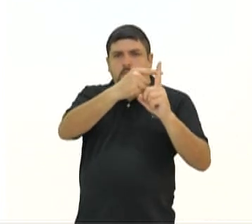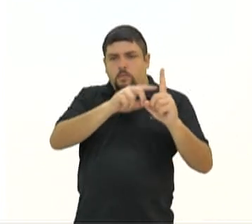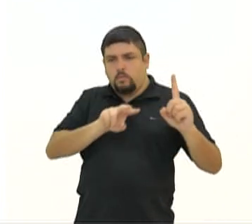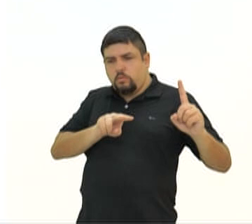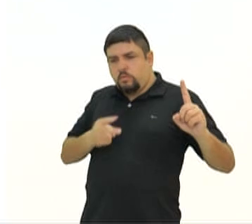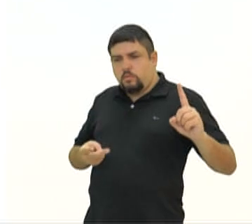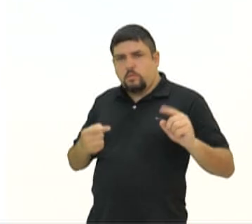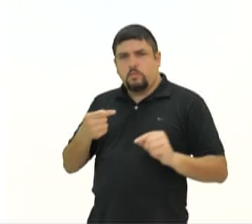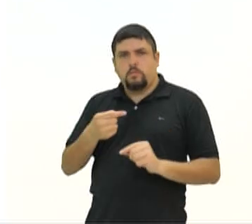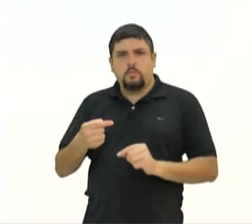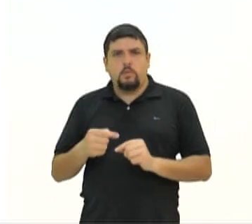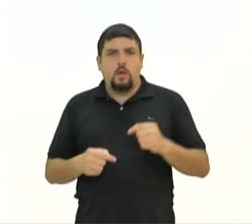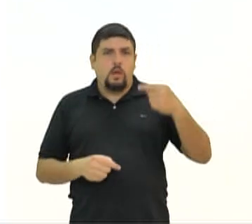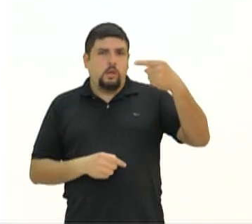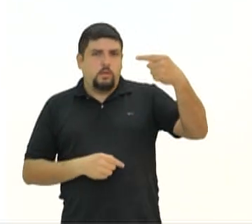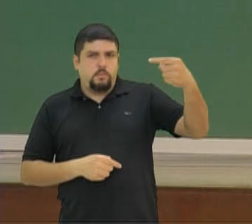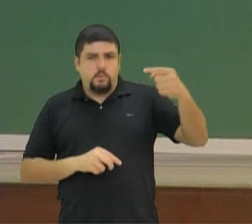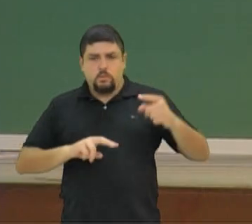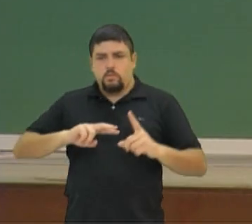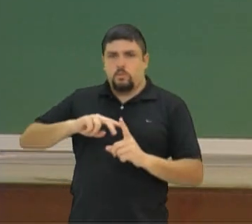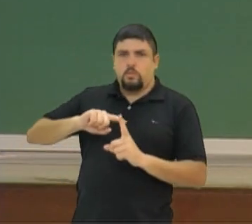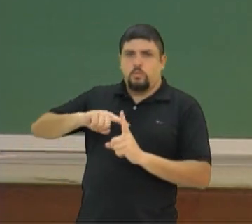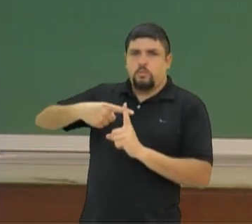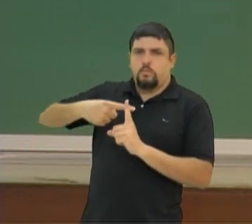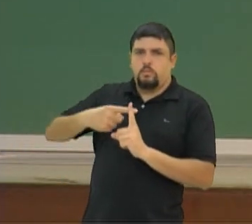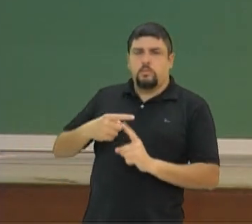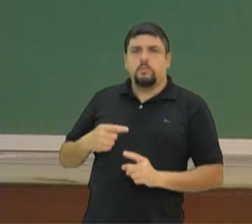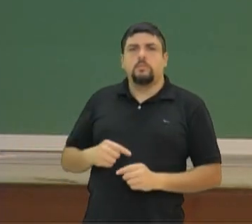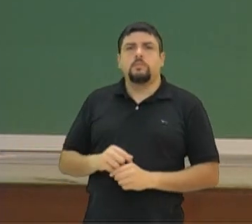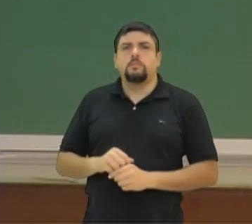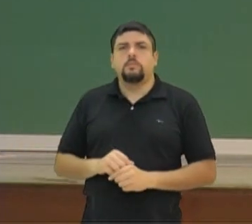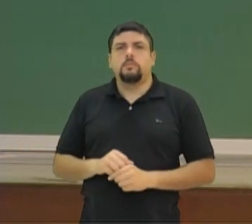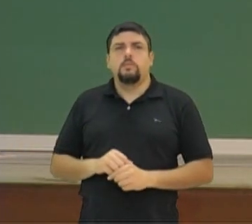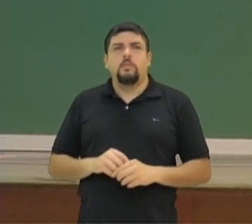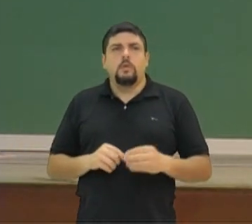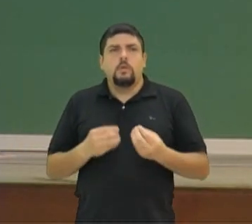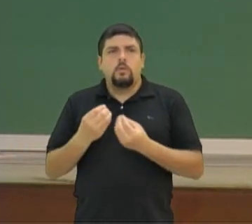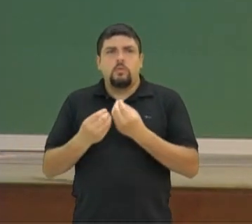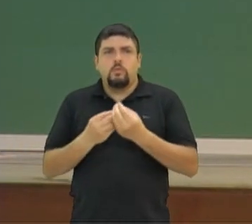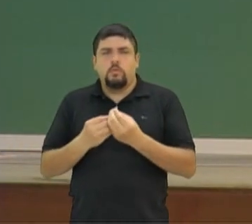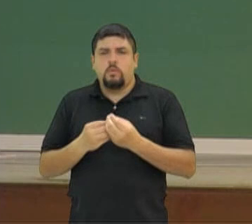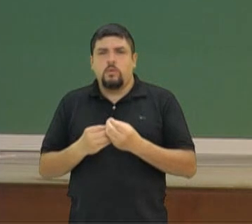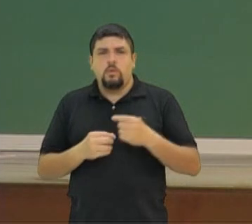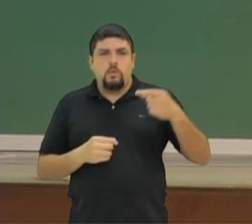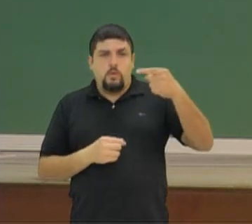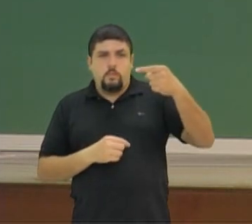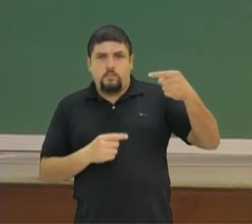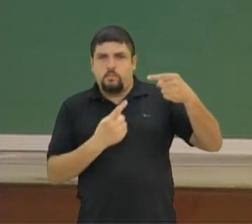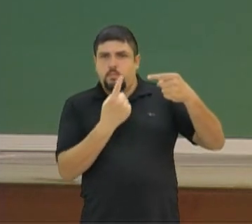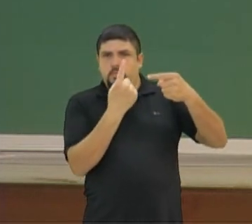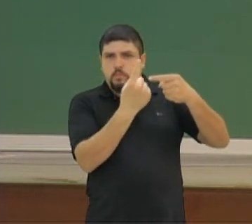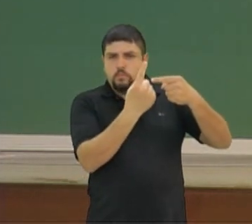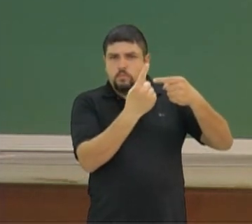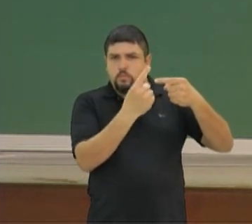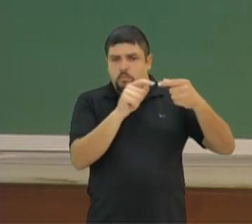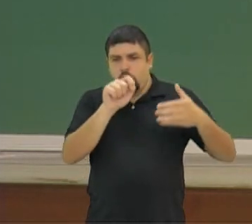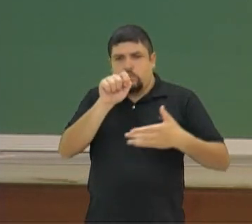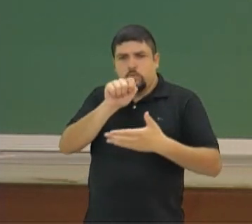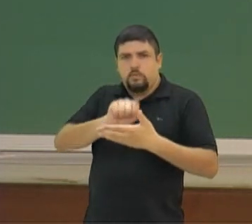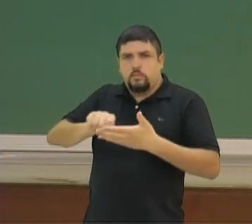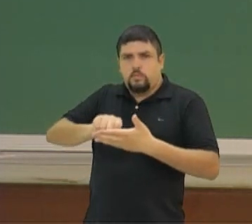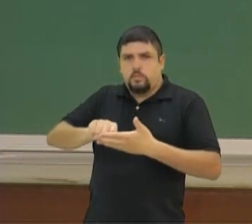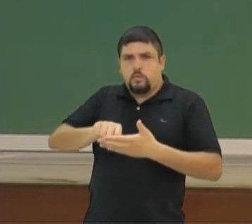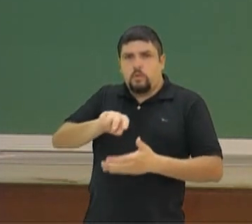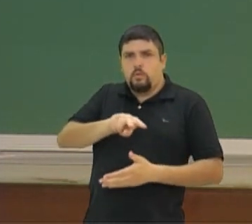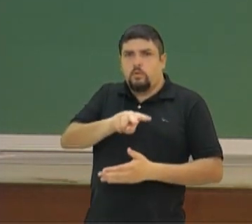a 0, quanto vai ser a raiz? X igual a menos 1. Então, a raiz menos 1, a expressão tem que ser x mais 1. Para a